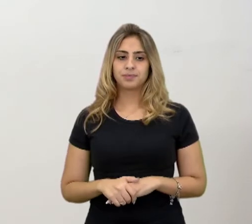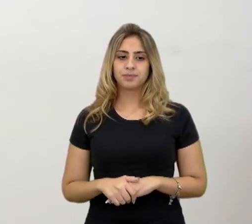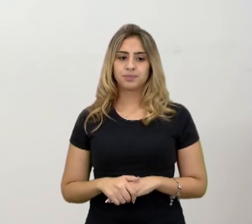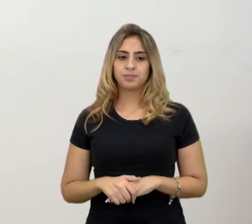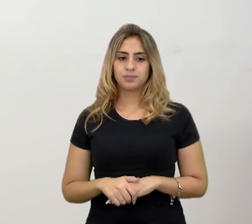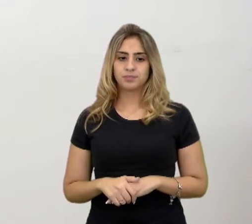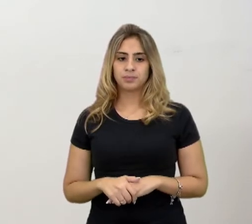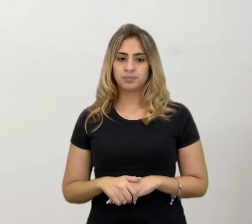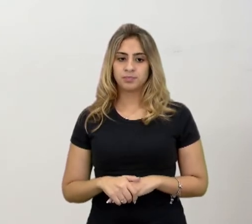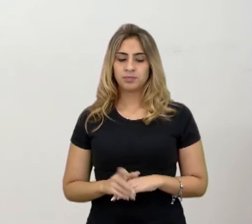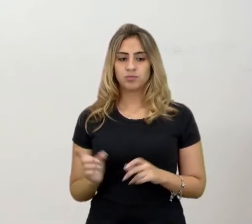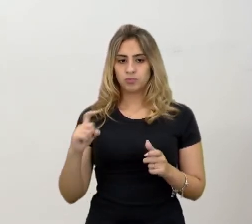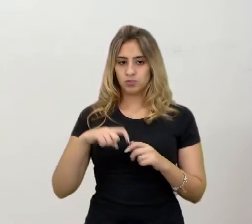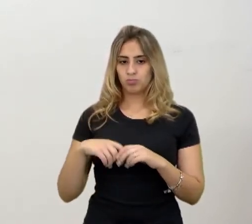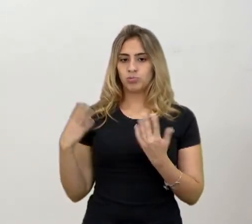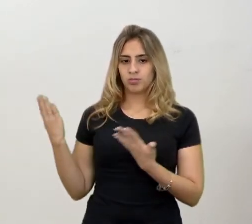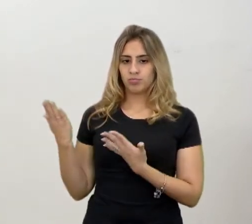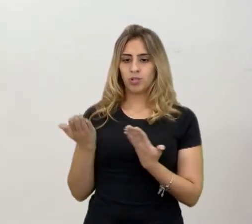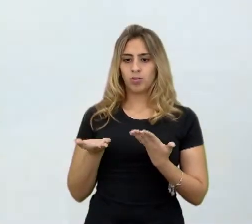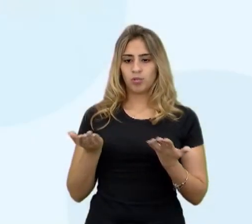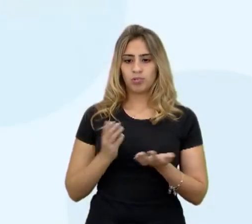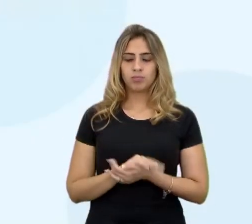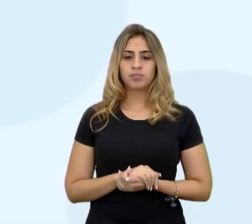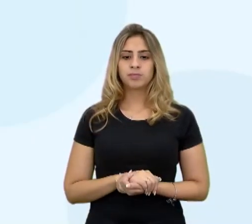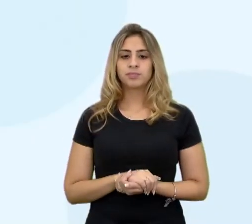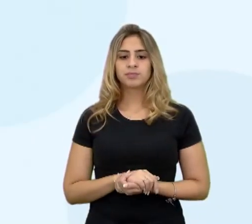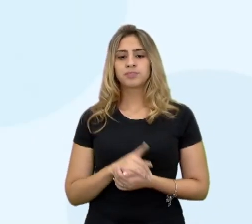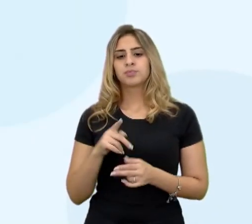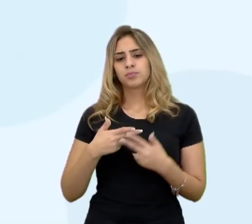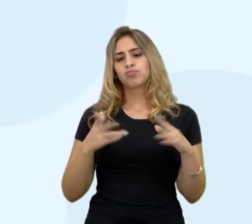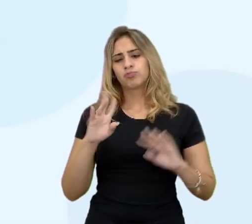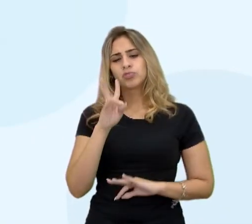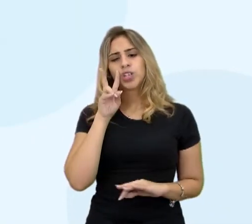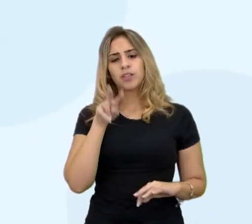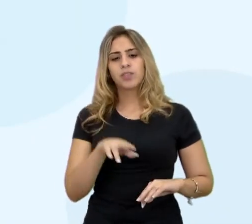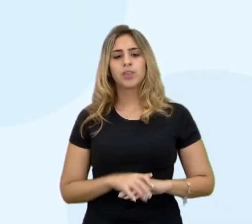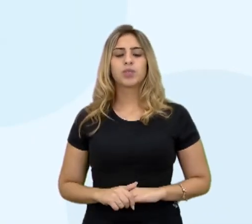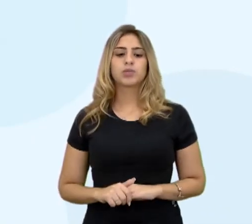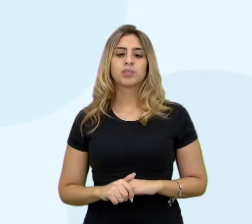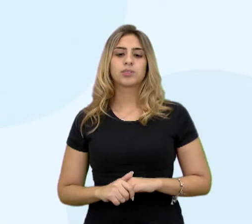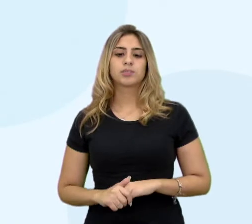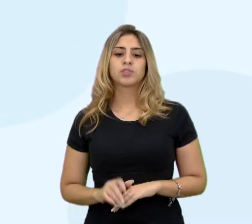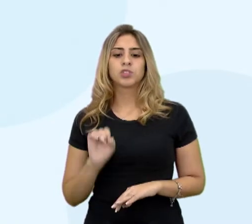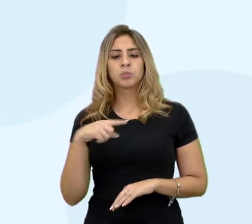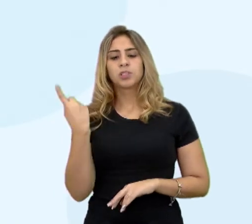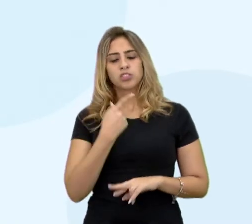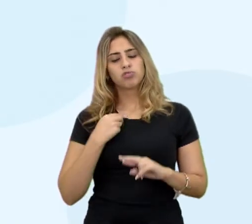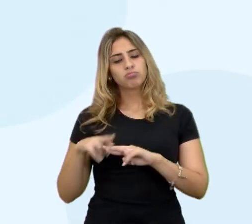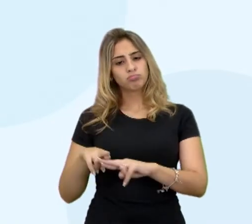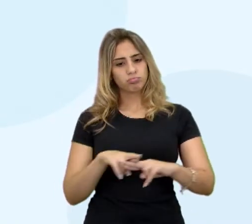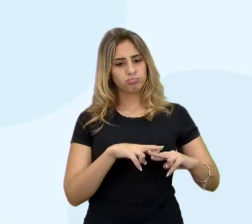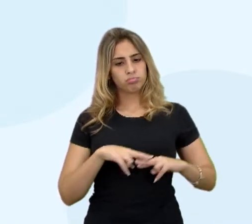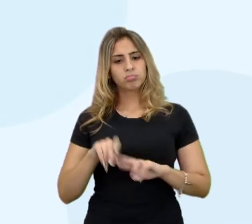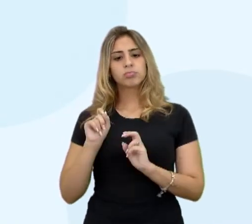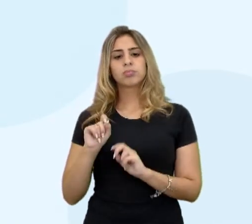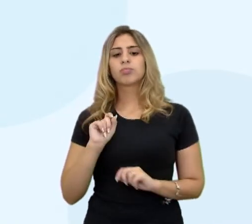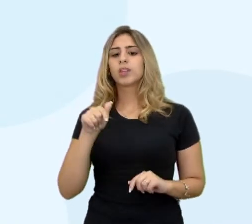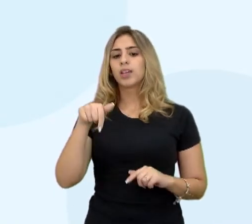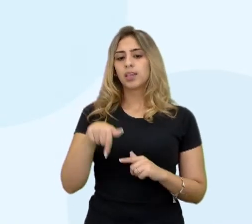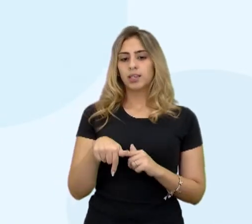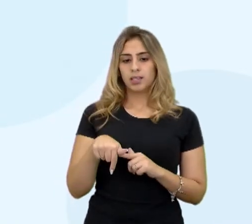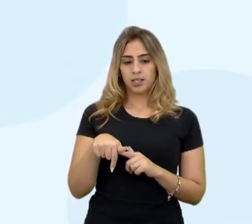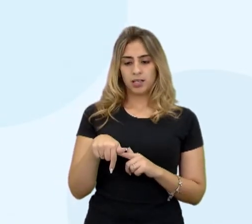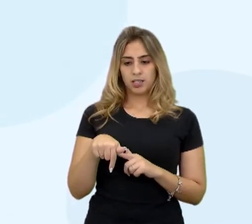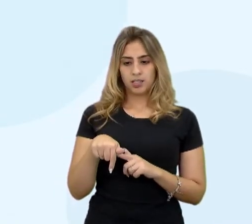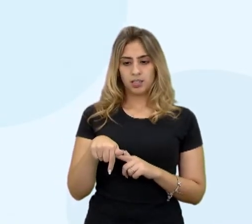deixa eu apagar. Isso aqui é uma coisa que provavelmente vocês já viram, né? Então, só para a gente retomar, o que significa a quantidade de